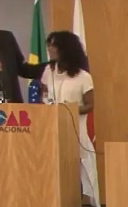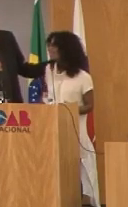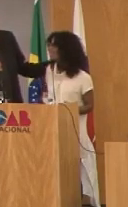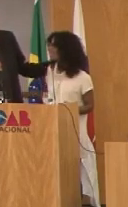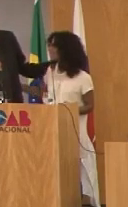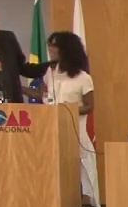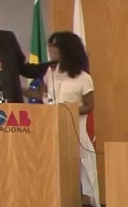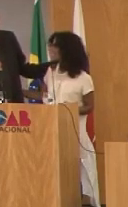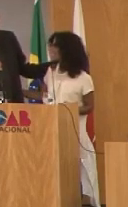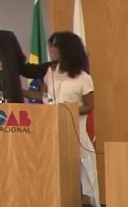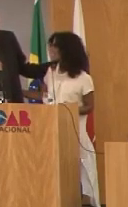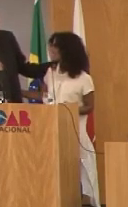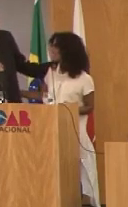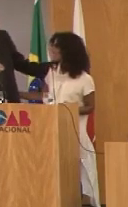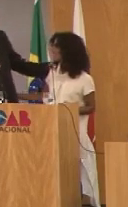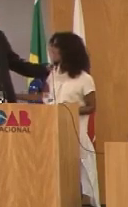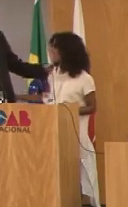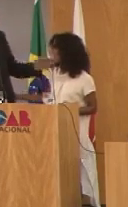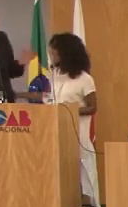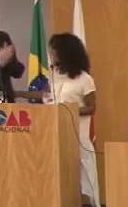combate à violência e ao ódio.